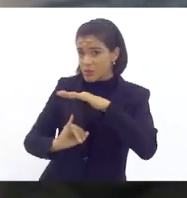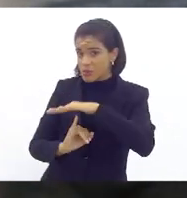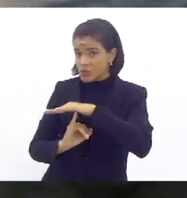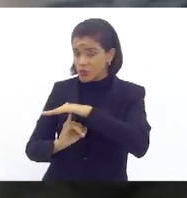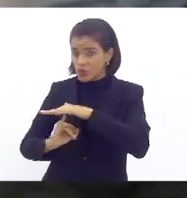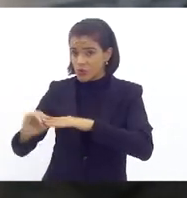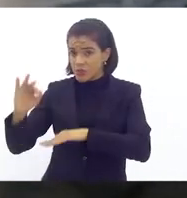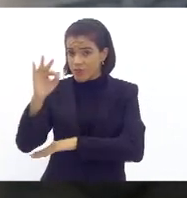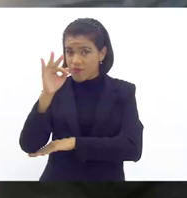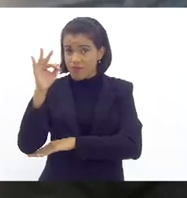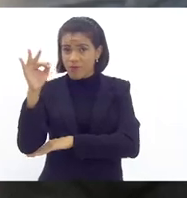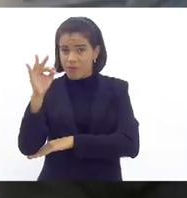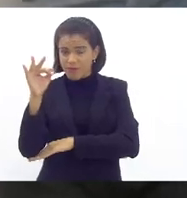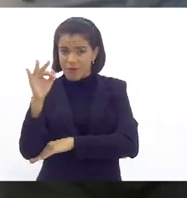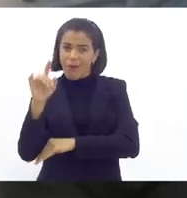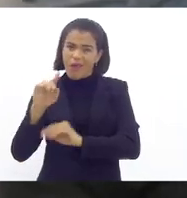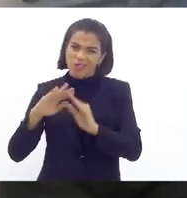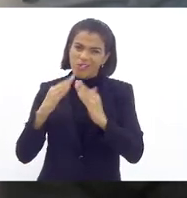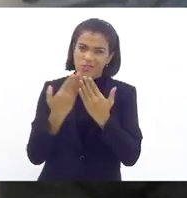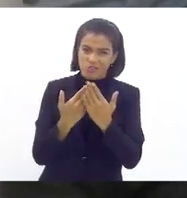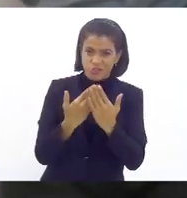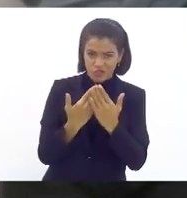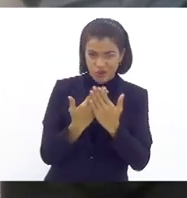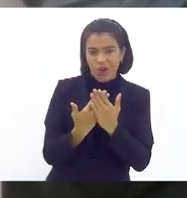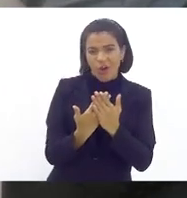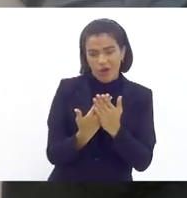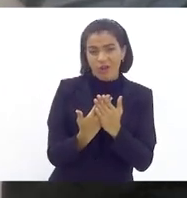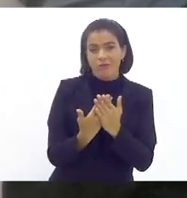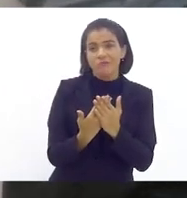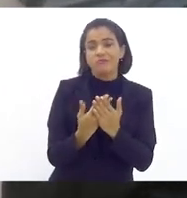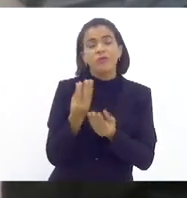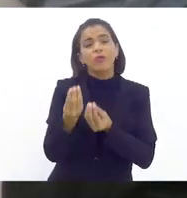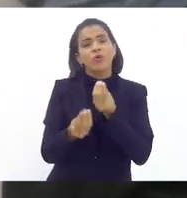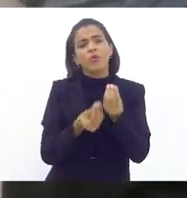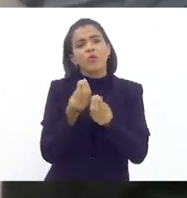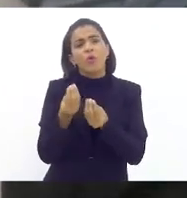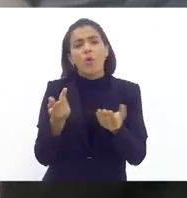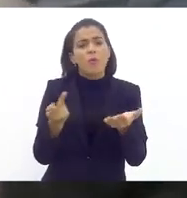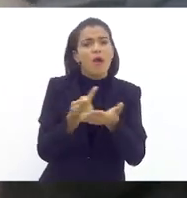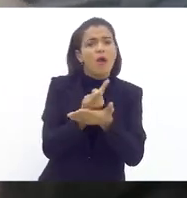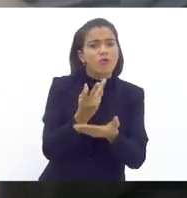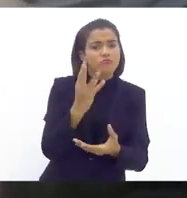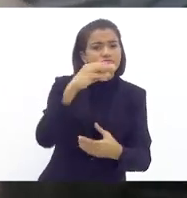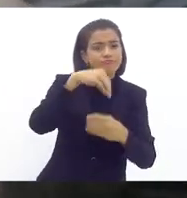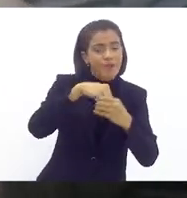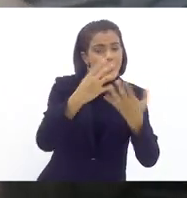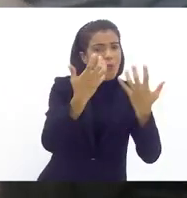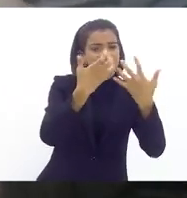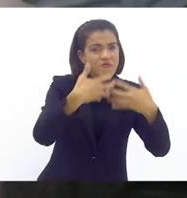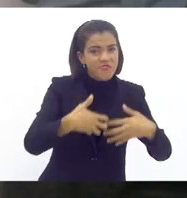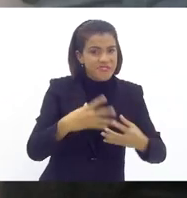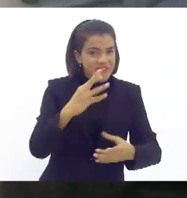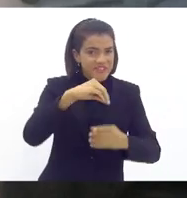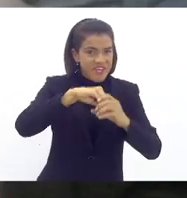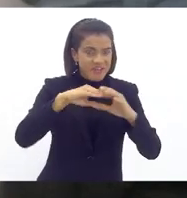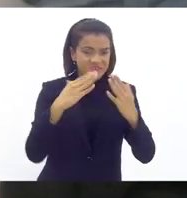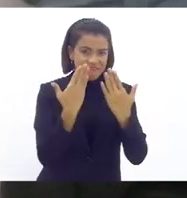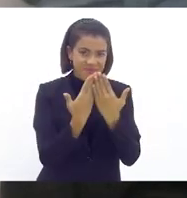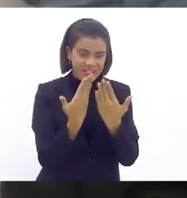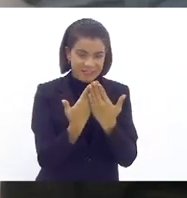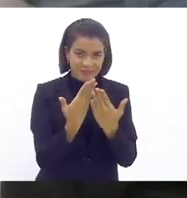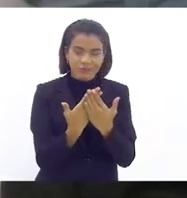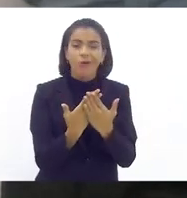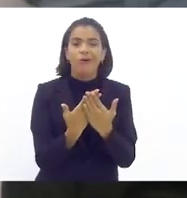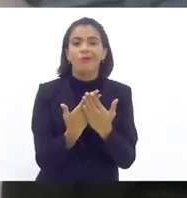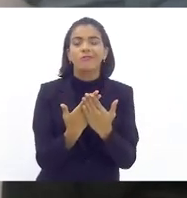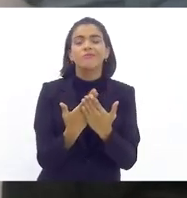formais, que são as nossas escolas regulares, como que isso está acontecendo. A gente não pode também ficar a